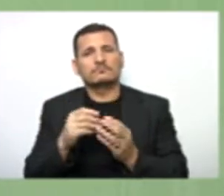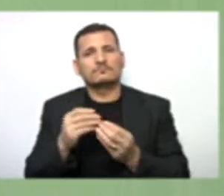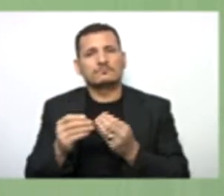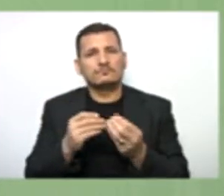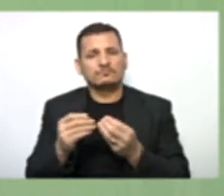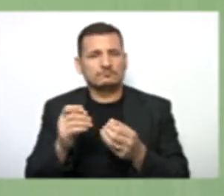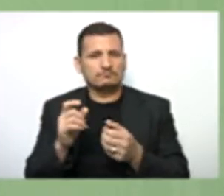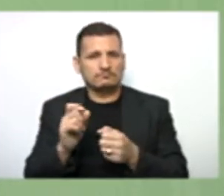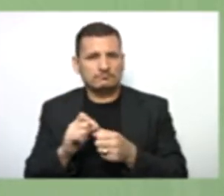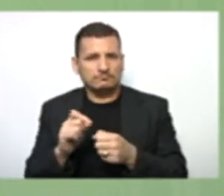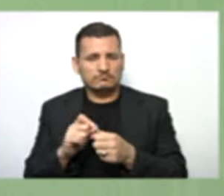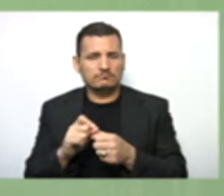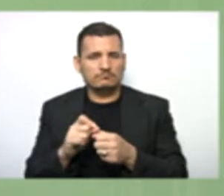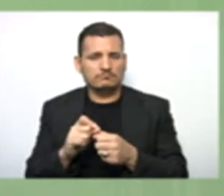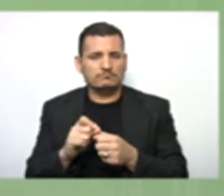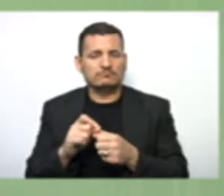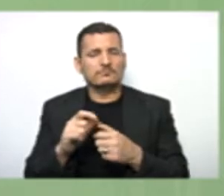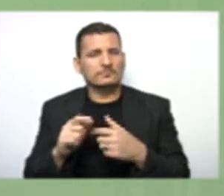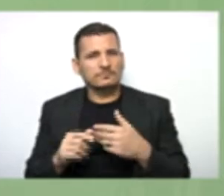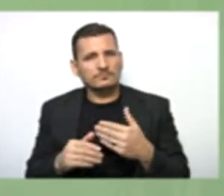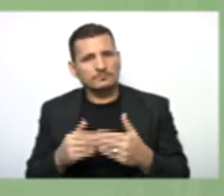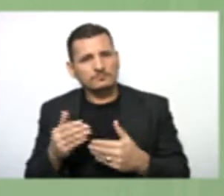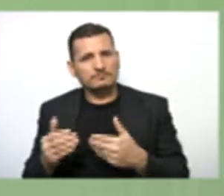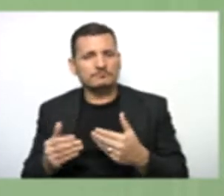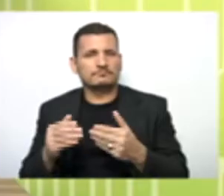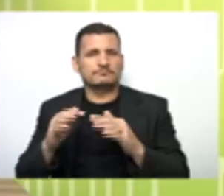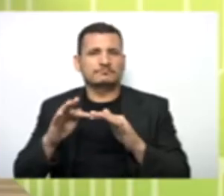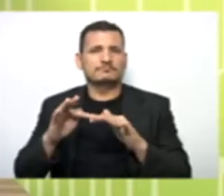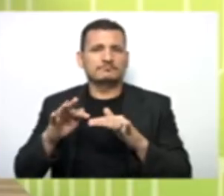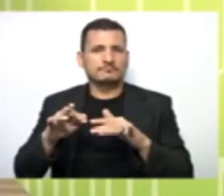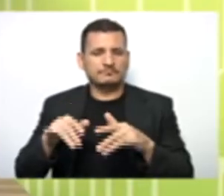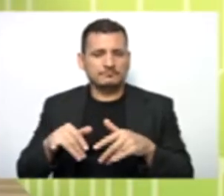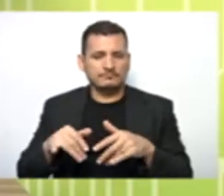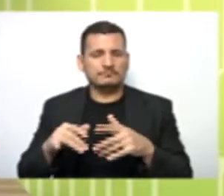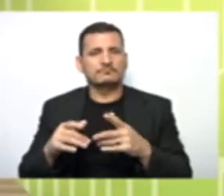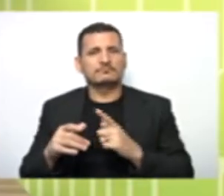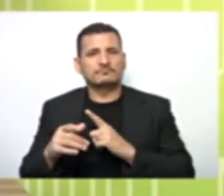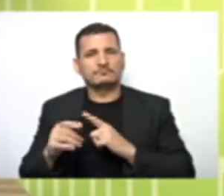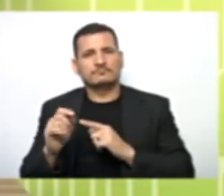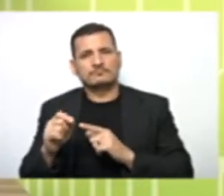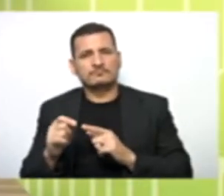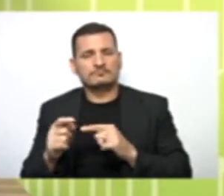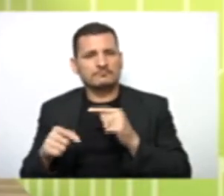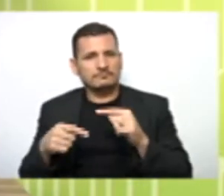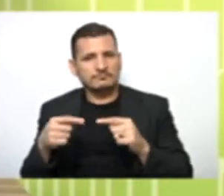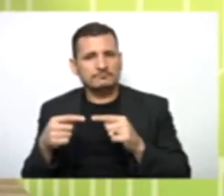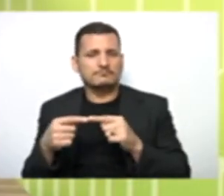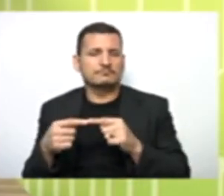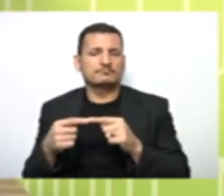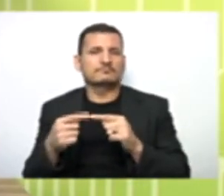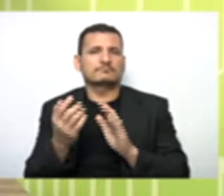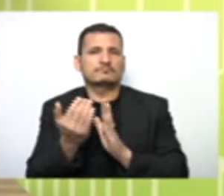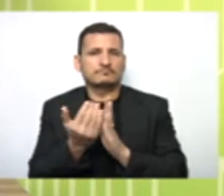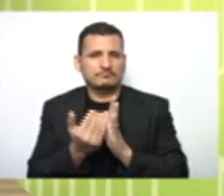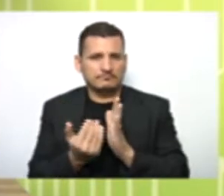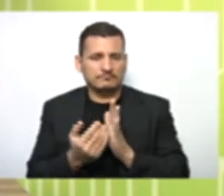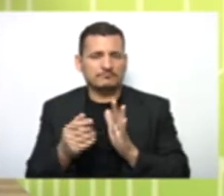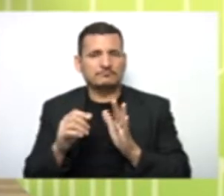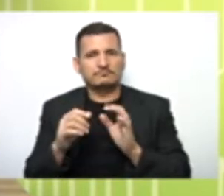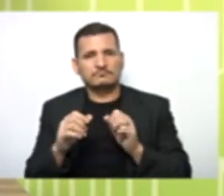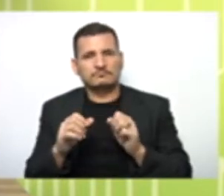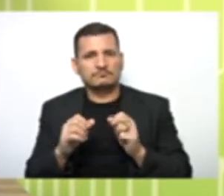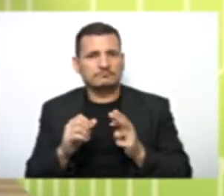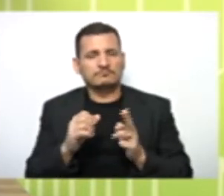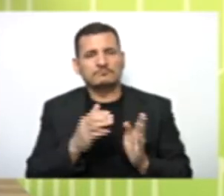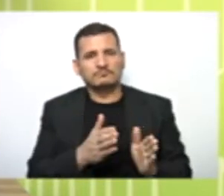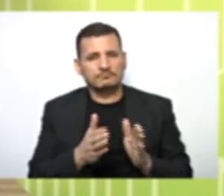desse ingrediente. E no final das contas, a gente vai ter o que se propõe com o objetivo do programa, do processo,